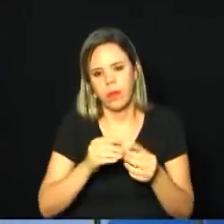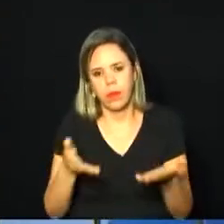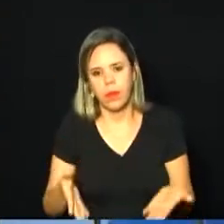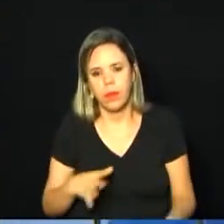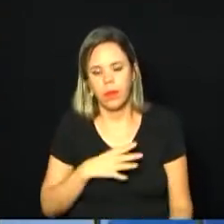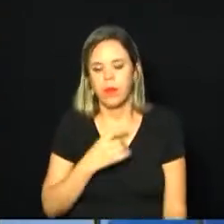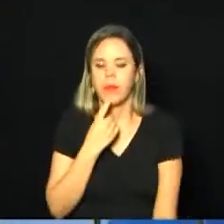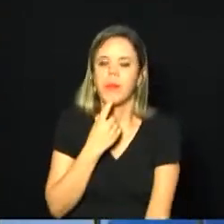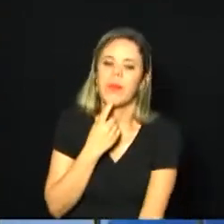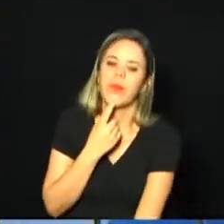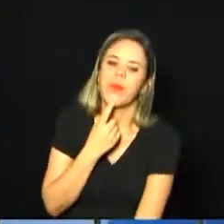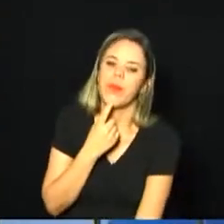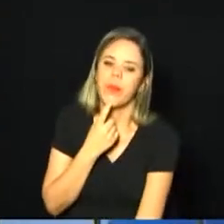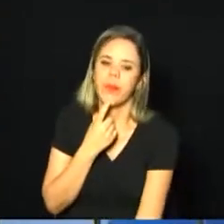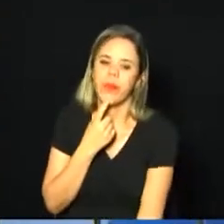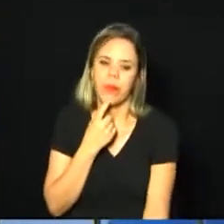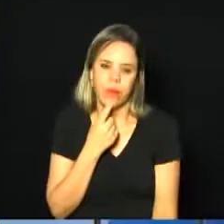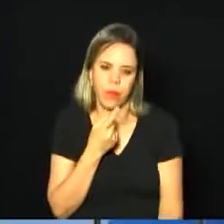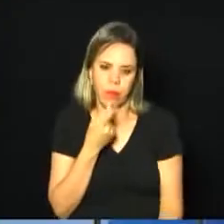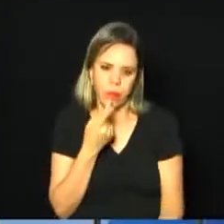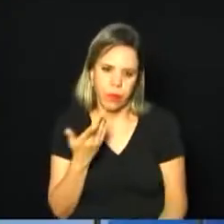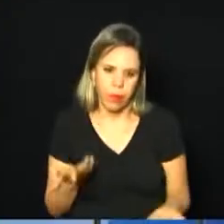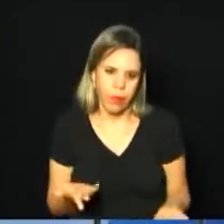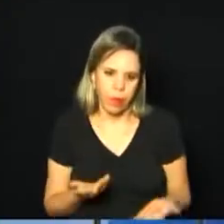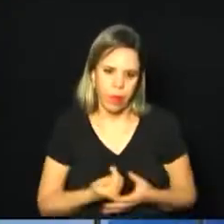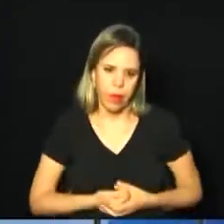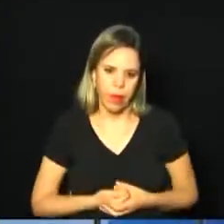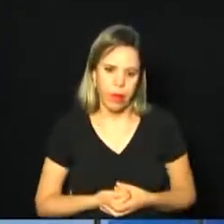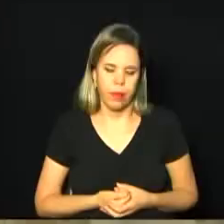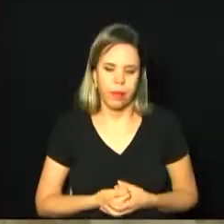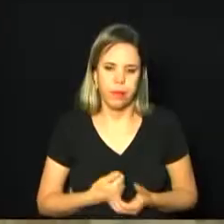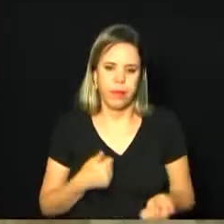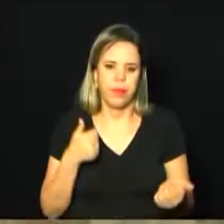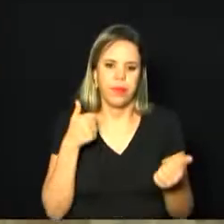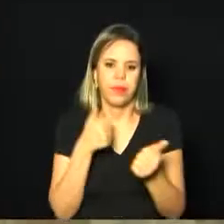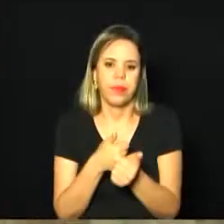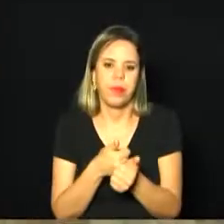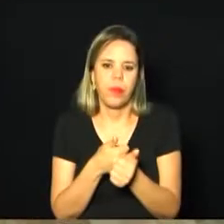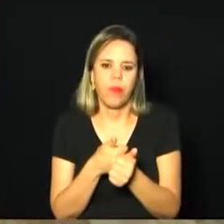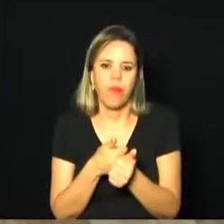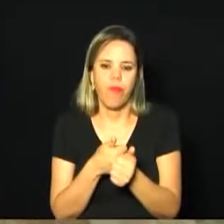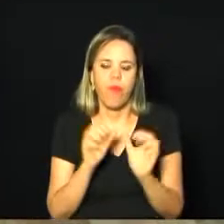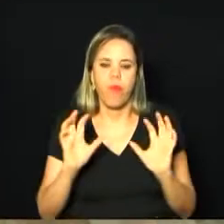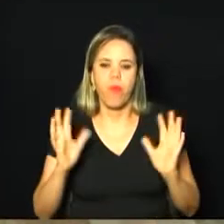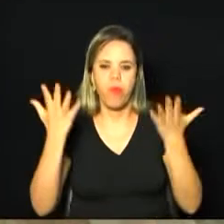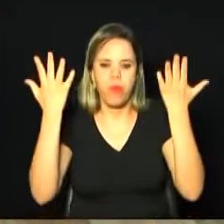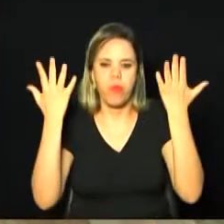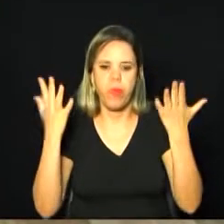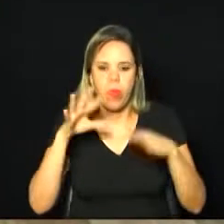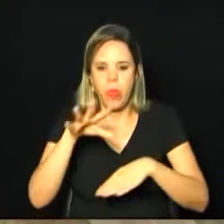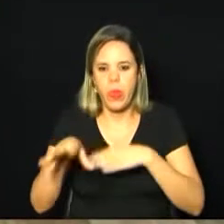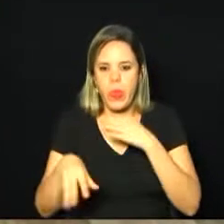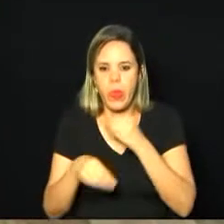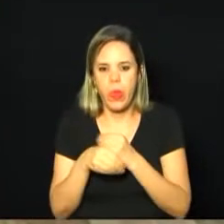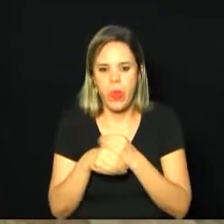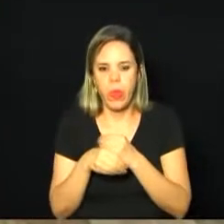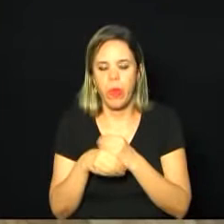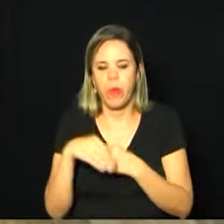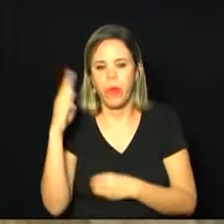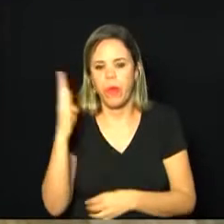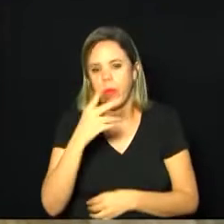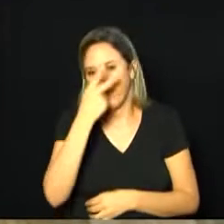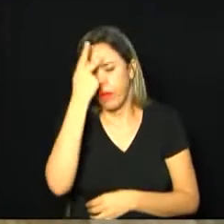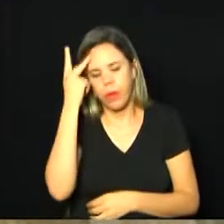aqui na cidade de Campinas e falando nisso Gabriel a gente tá chegando aí numa festa que foi incorporada pelos